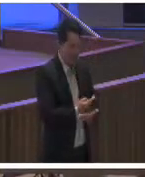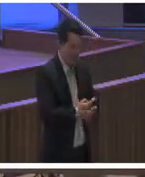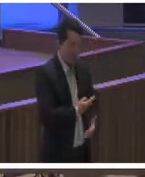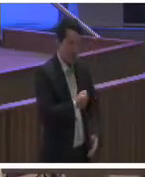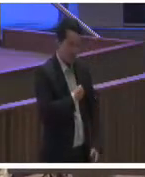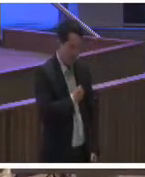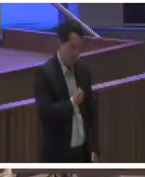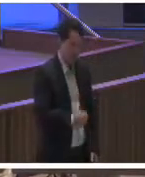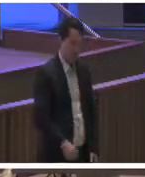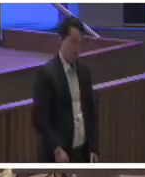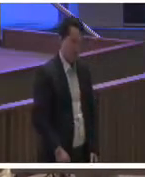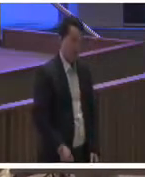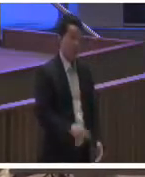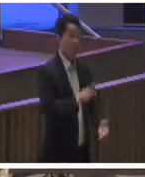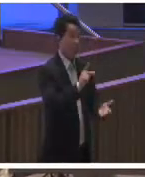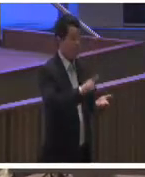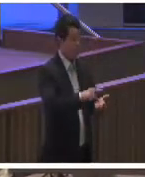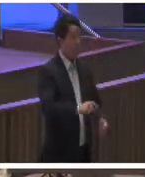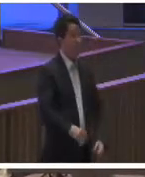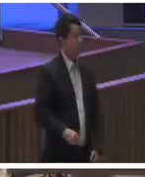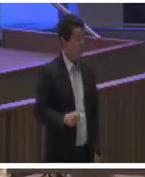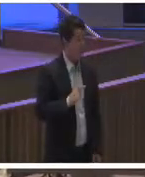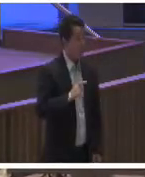Não é verdade o que eu estou falando?